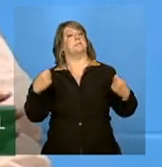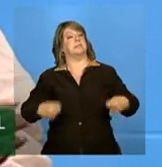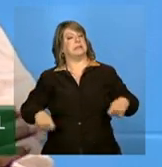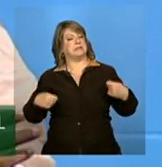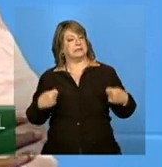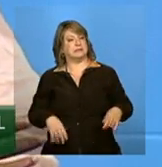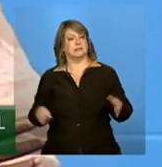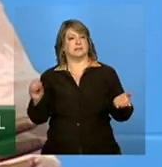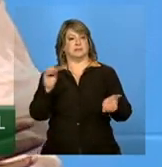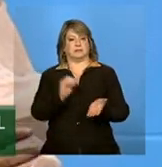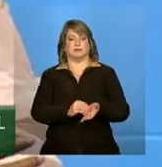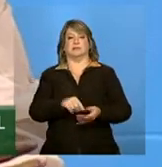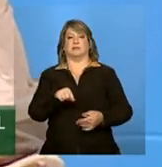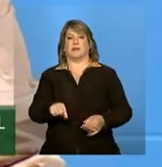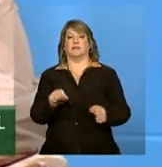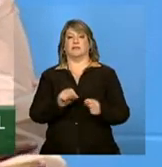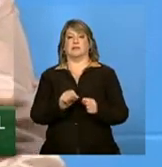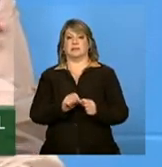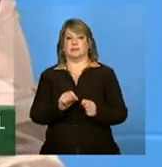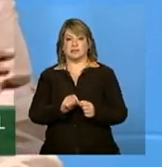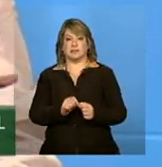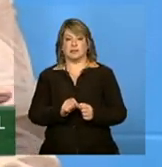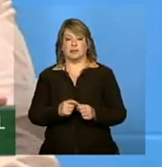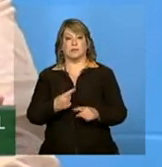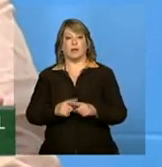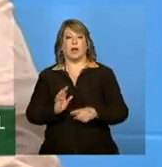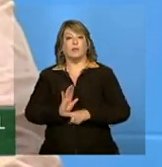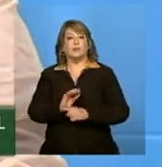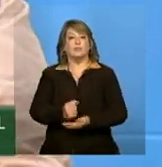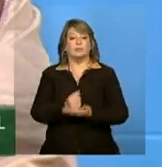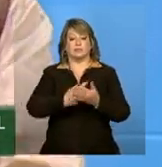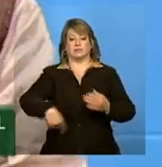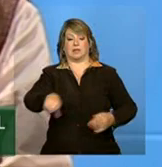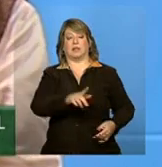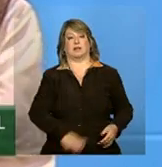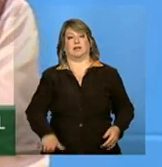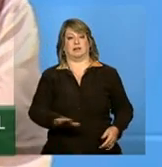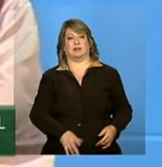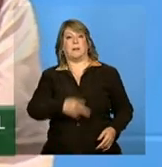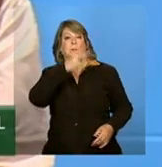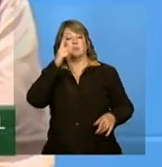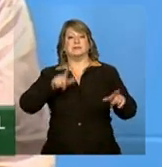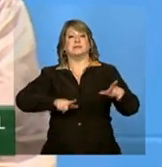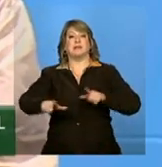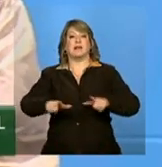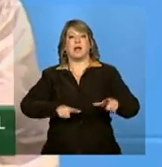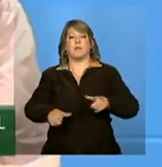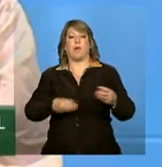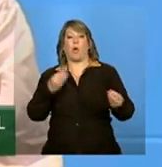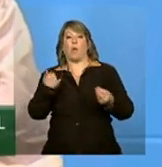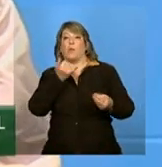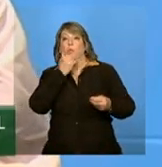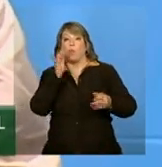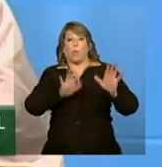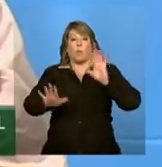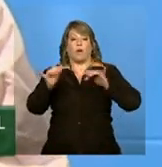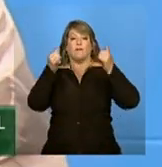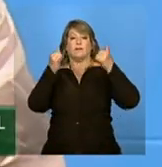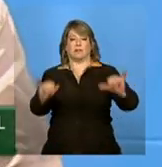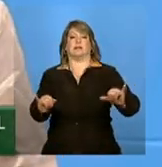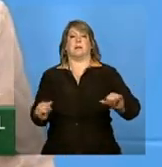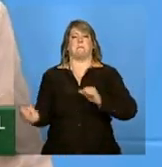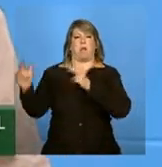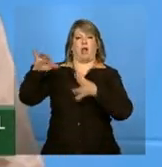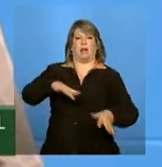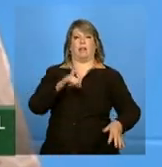ser realizados de forma a proteger as crianças. As pessoas que trabalham na prevenção de desastres devem, antes de mais